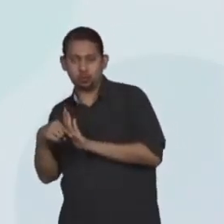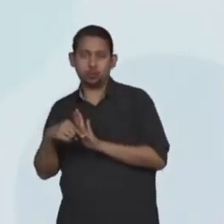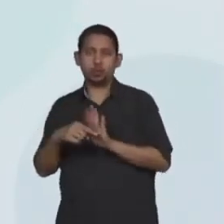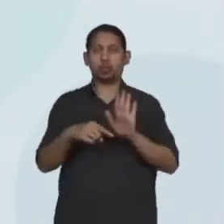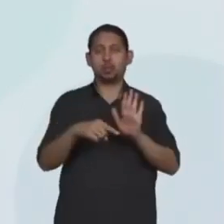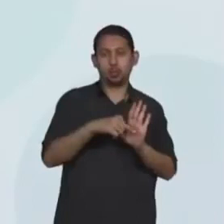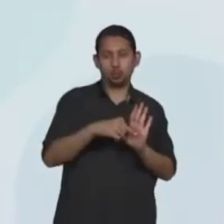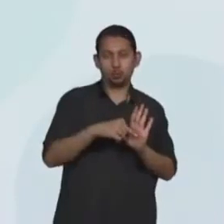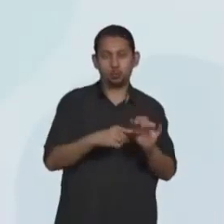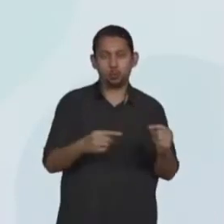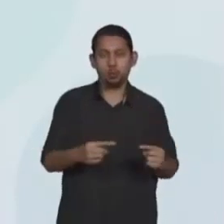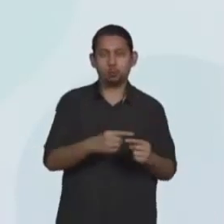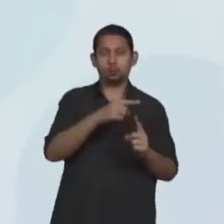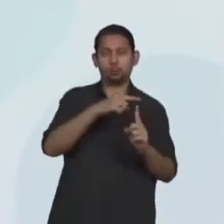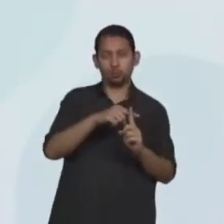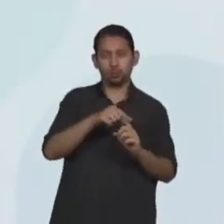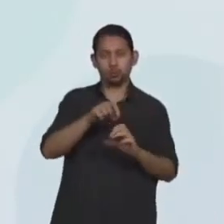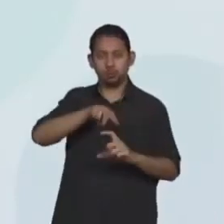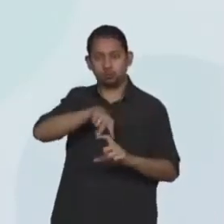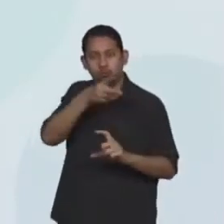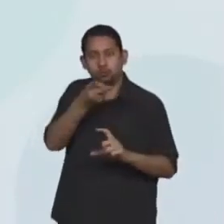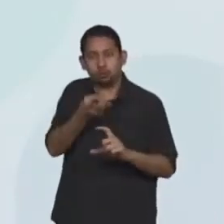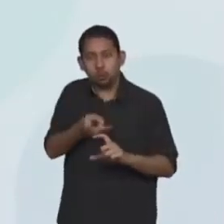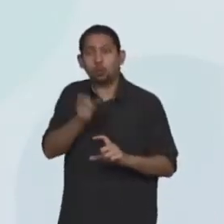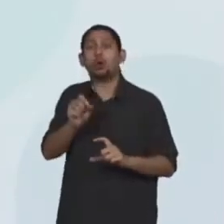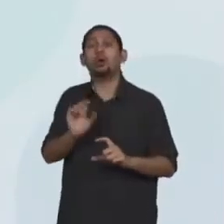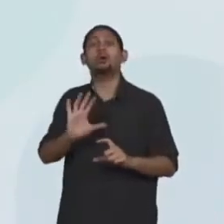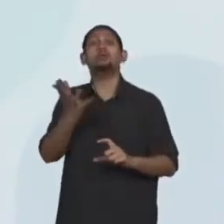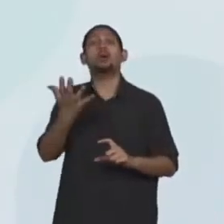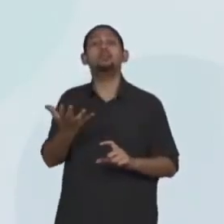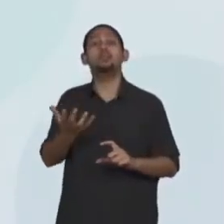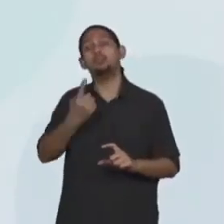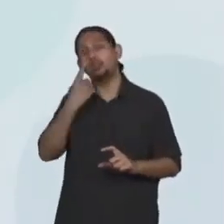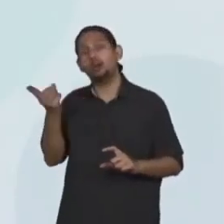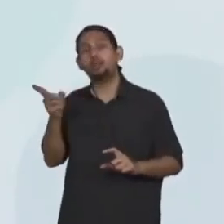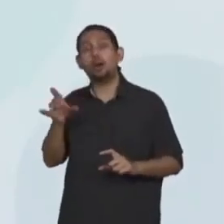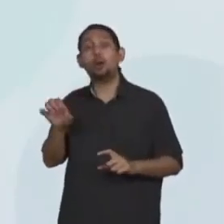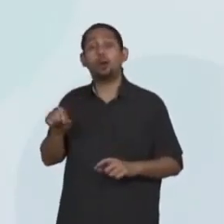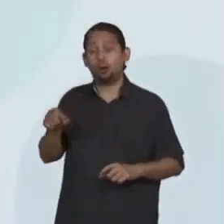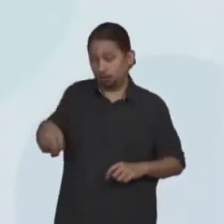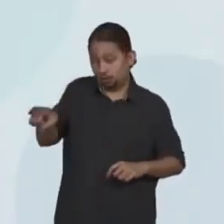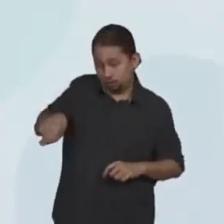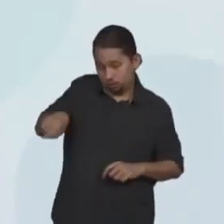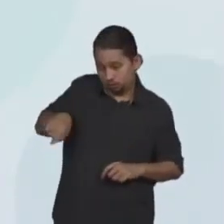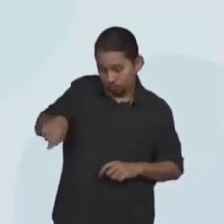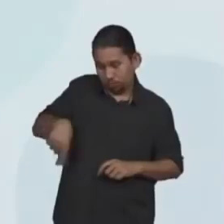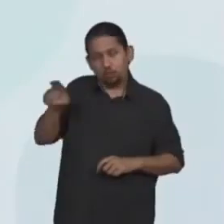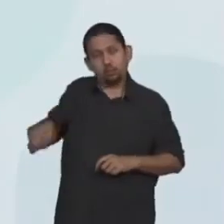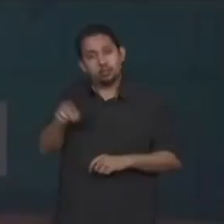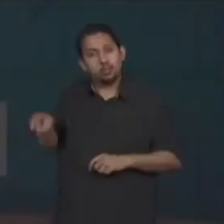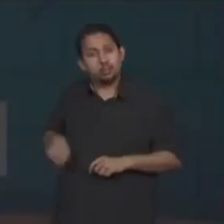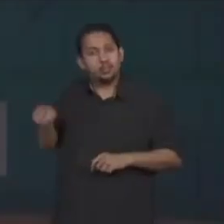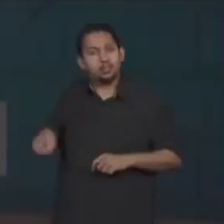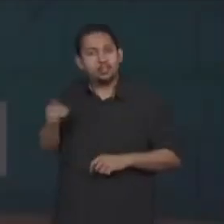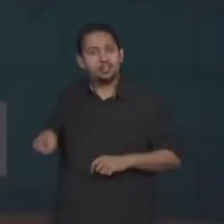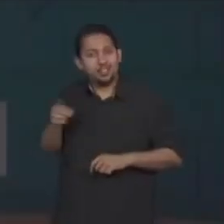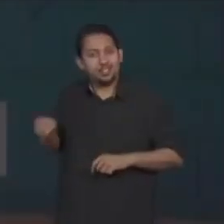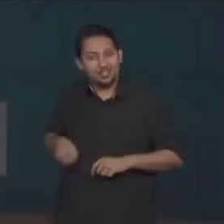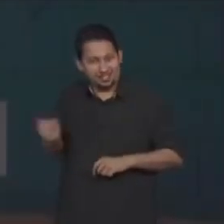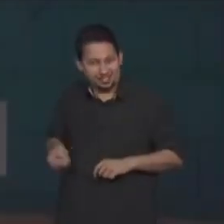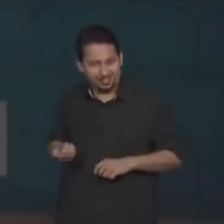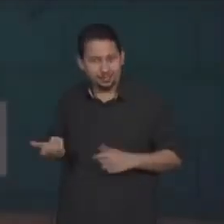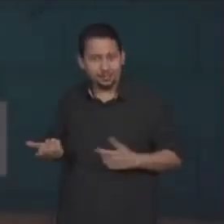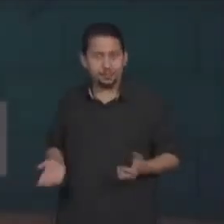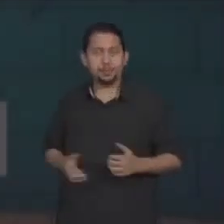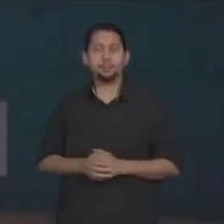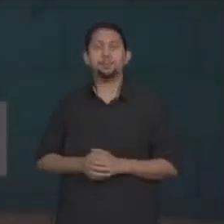polo negativo ligado no positivo. O que vai acontecer? Ele vai girar no sentido contrário, no sentido anti-horário. Então, o passo